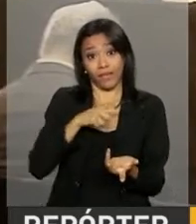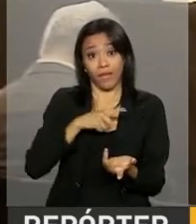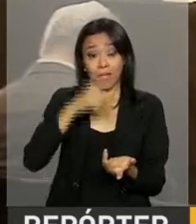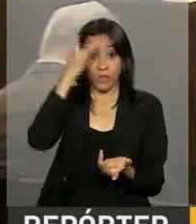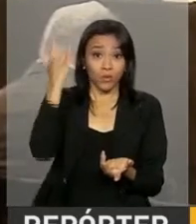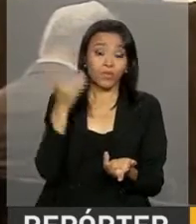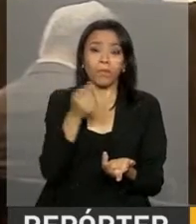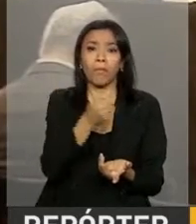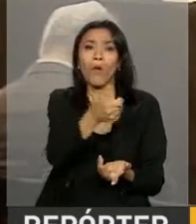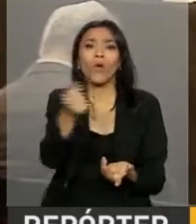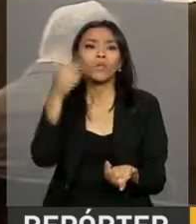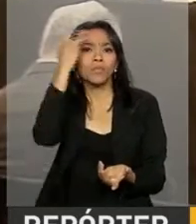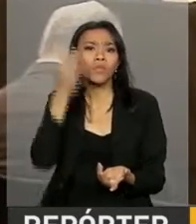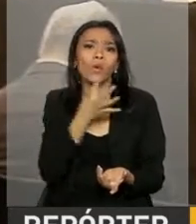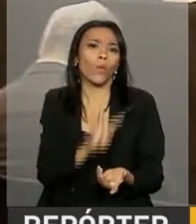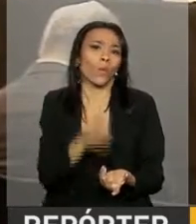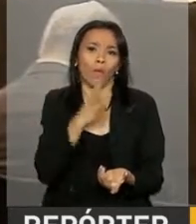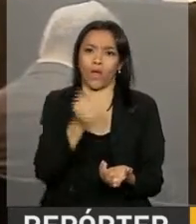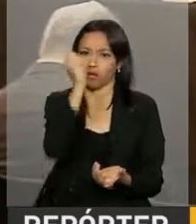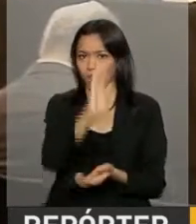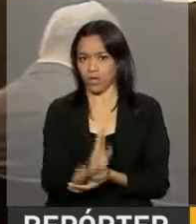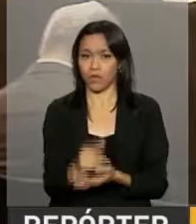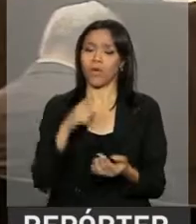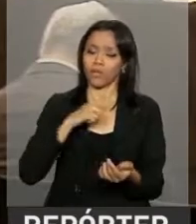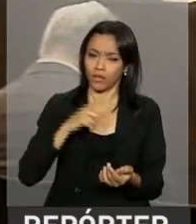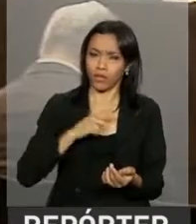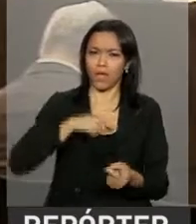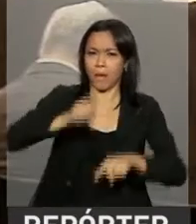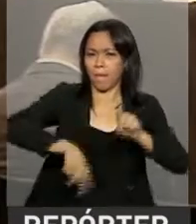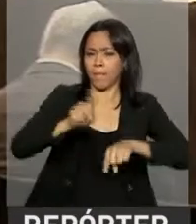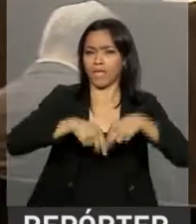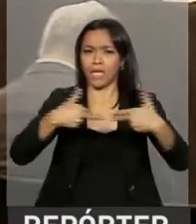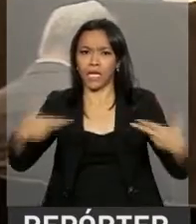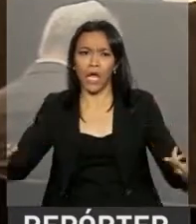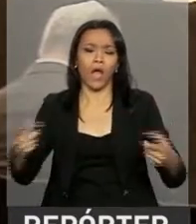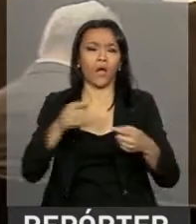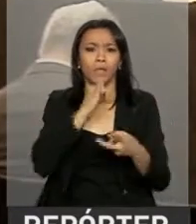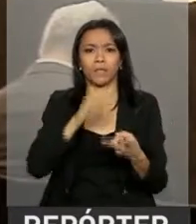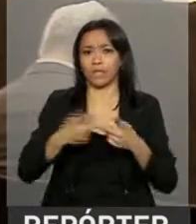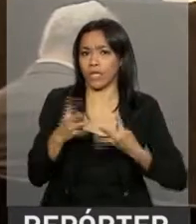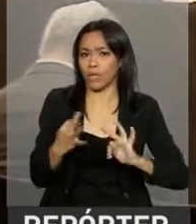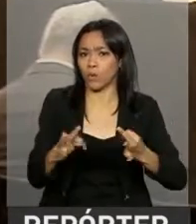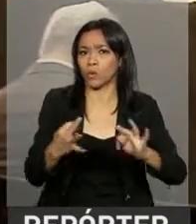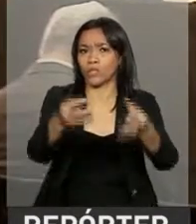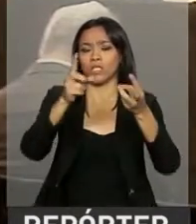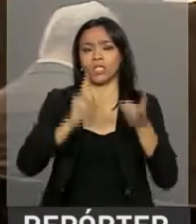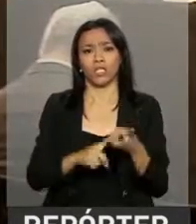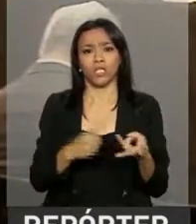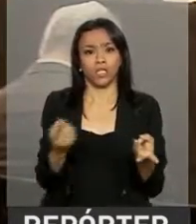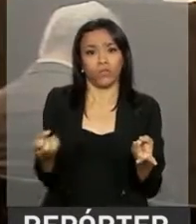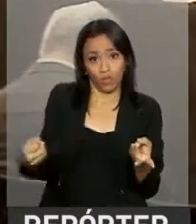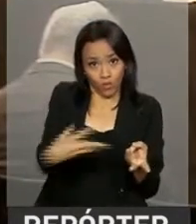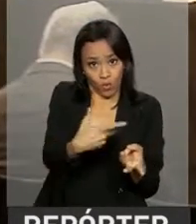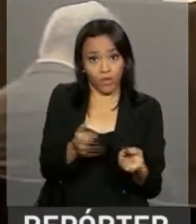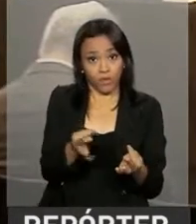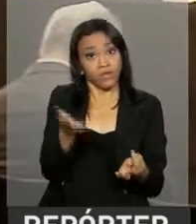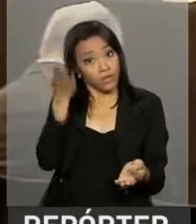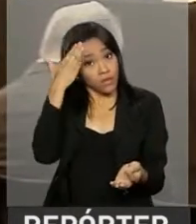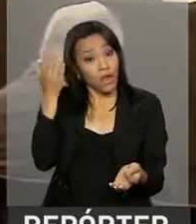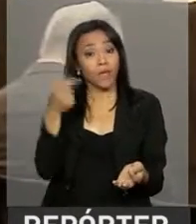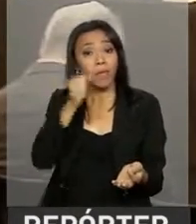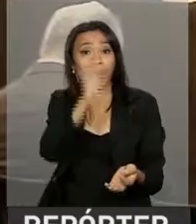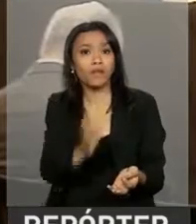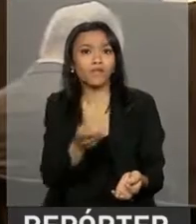que tem produtos e serviços que competem a nível mundial em termos de tecnologia em termos de inovação que mostram que o brasileiro tem de